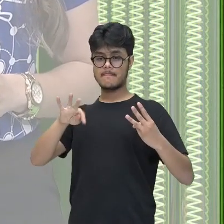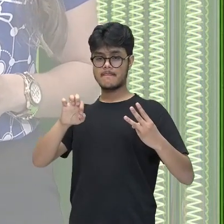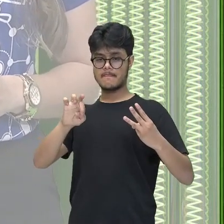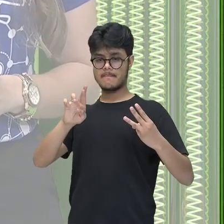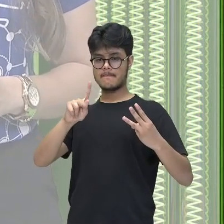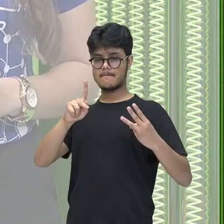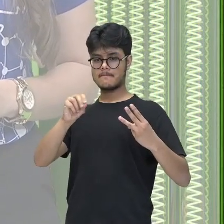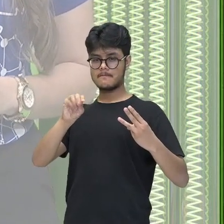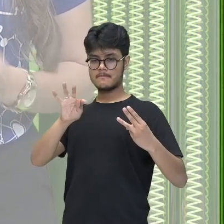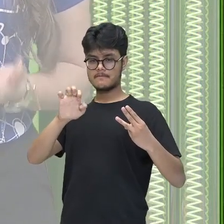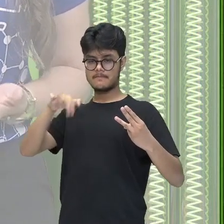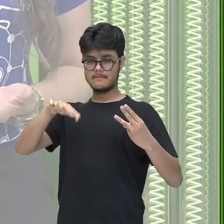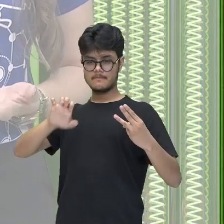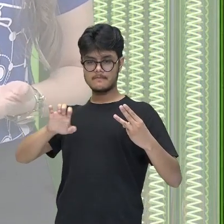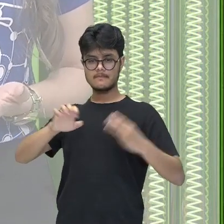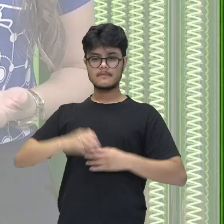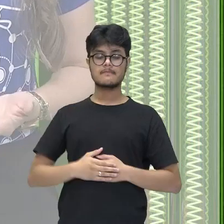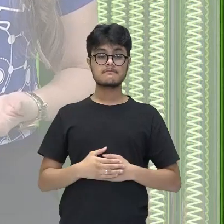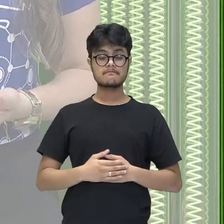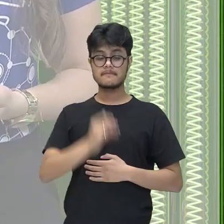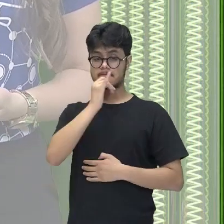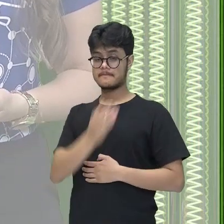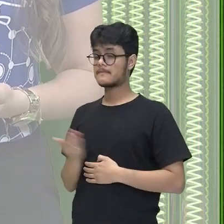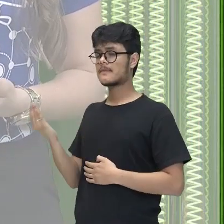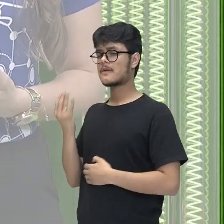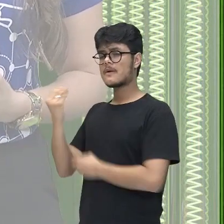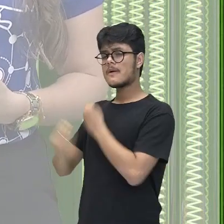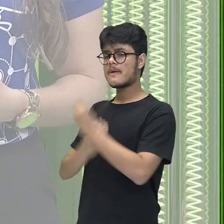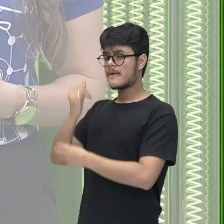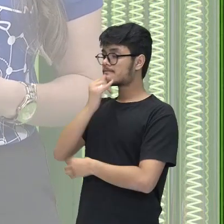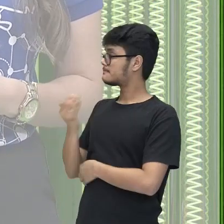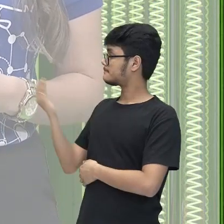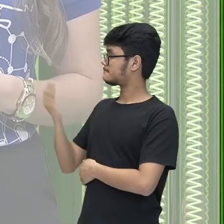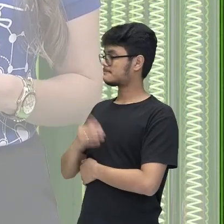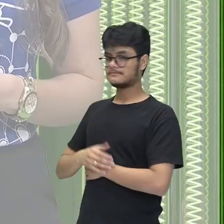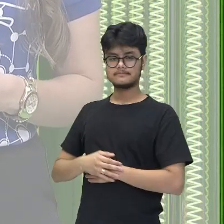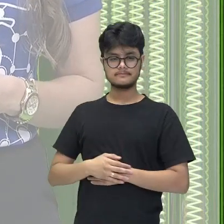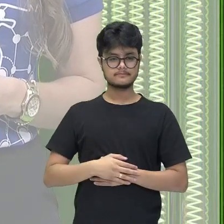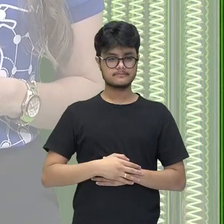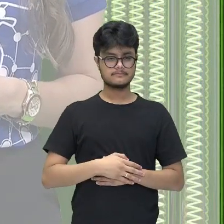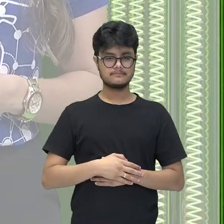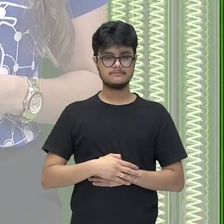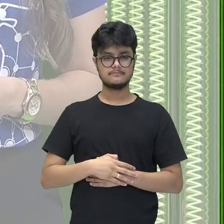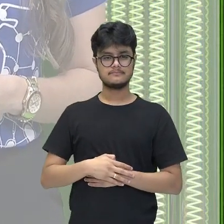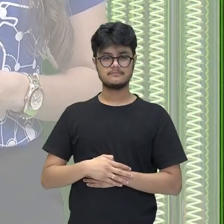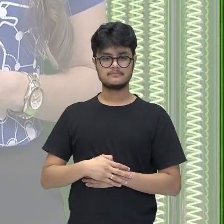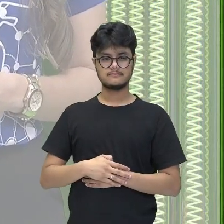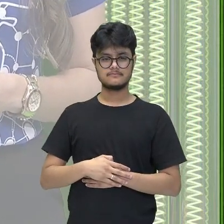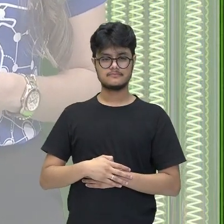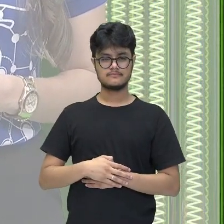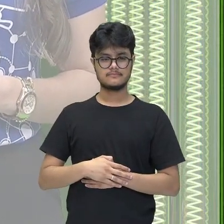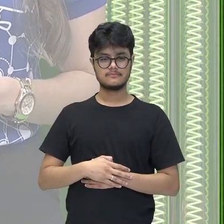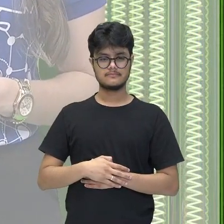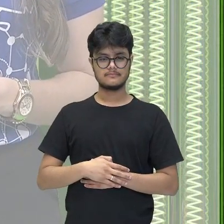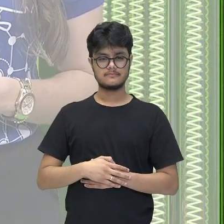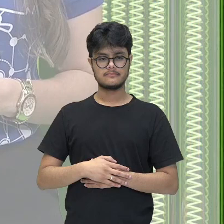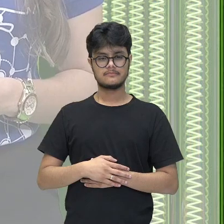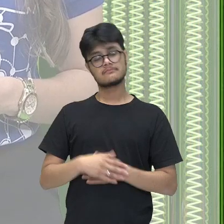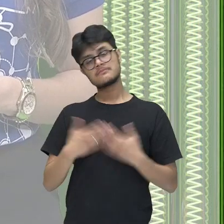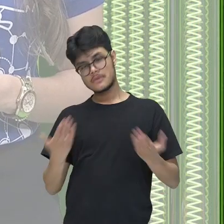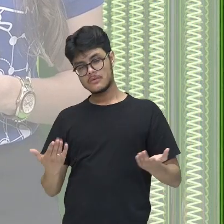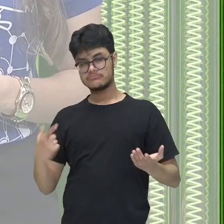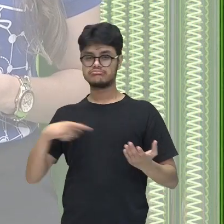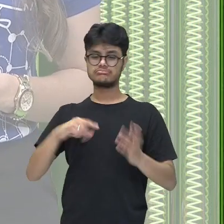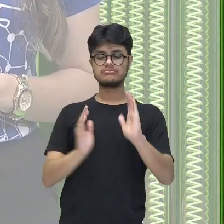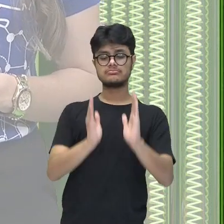a interpotente, né? Uma alavanca interpotente é quando a força potente é aplicada entre o ponto de